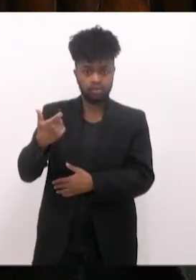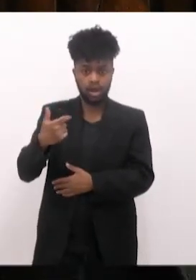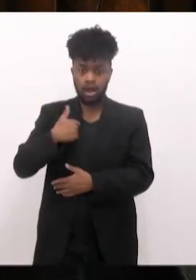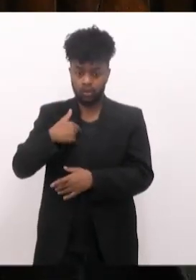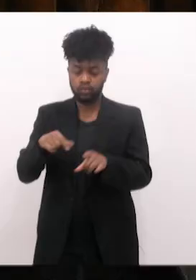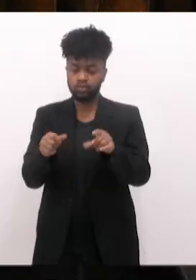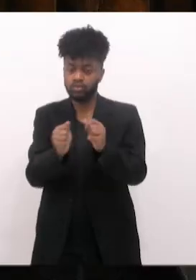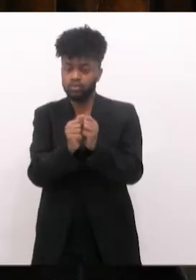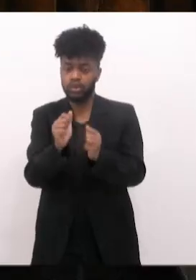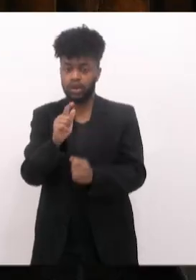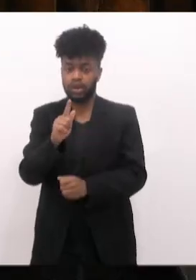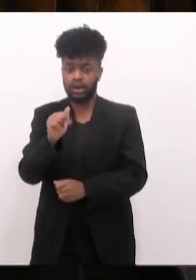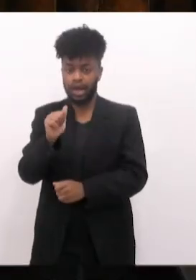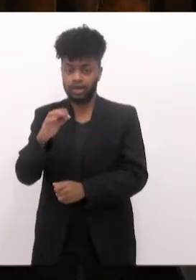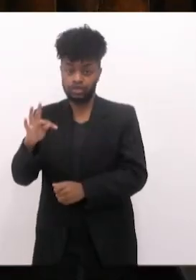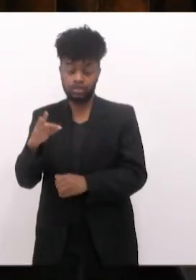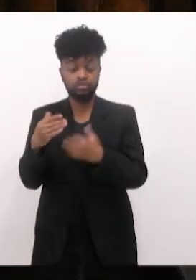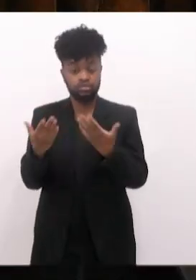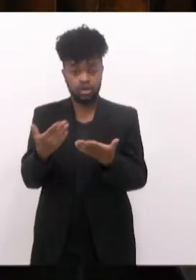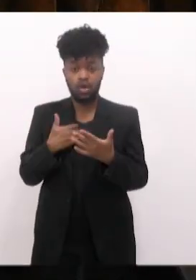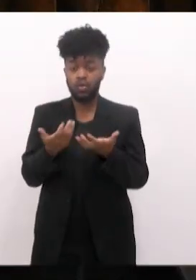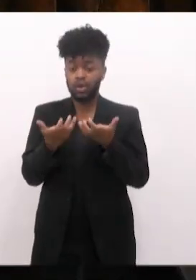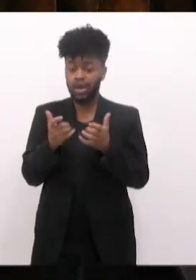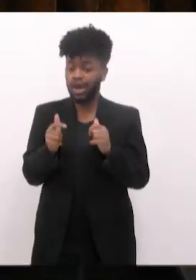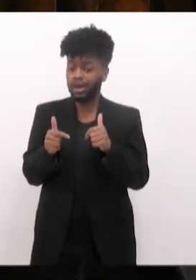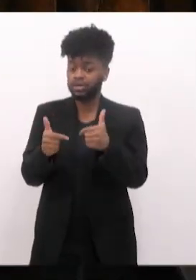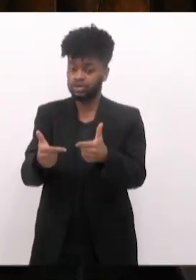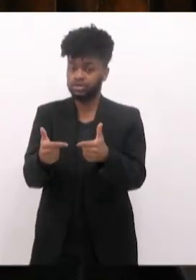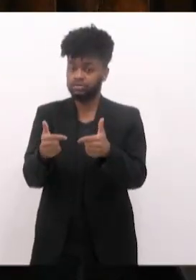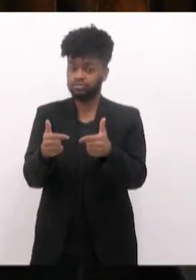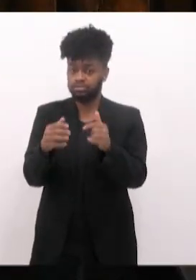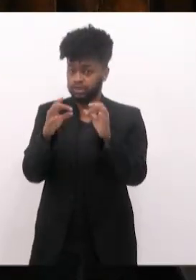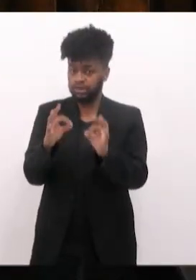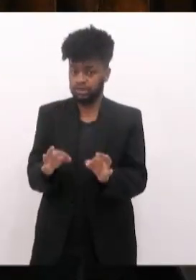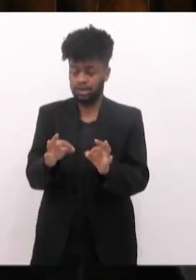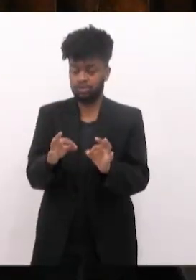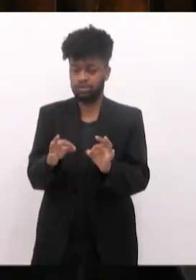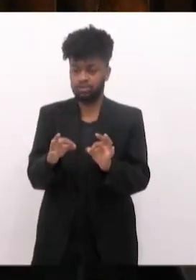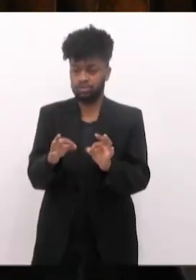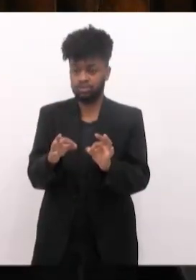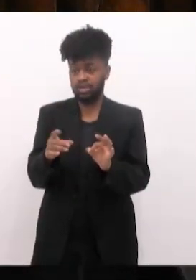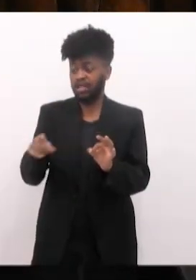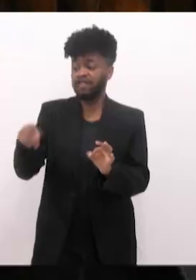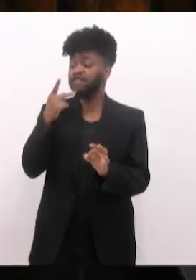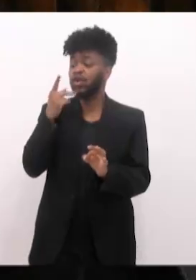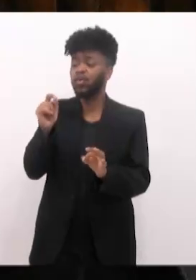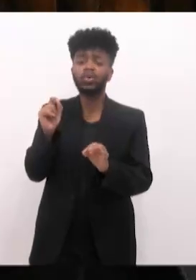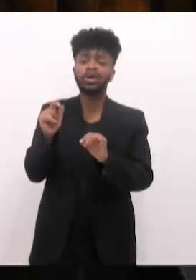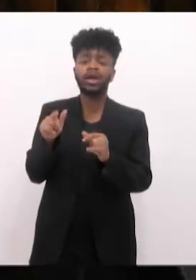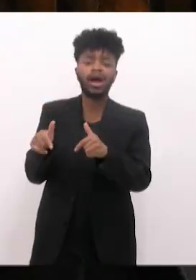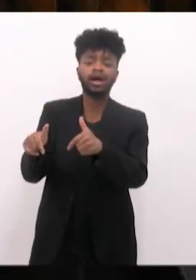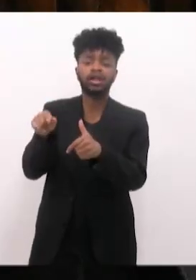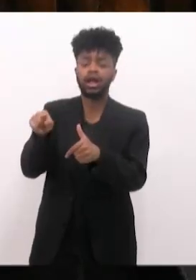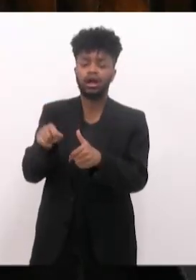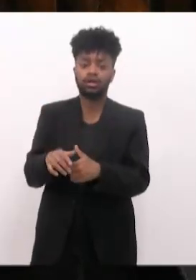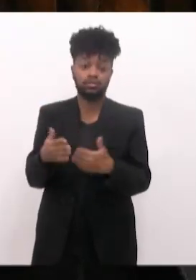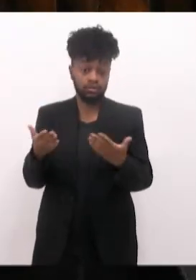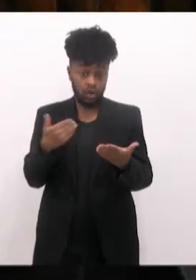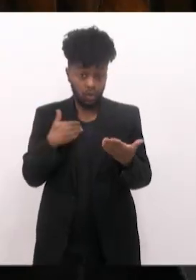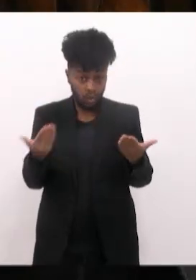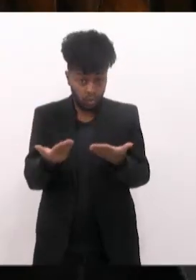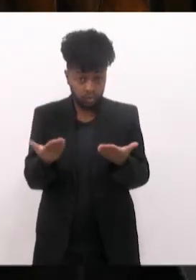Gatti, então eu quero fazer uma coisa coberta e alinhada. E aí para que eles falam assim, pô, o que ele vai fazer hoje? Eu